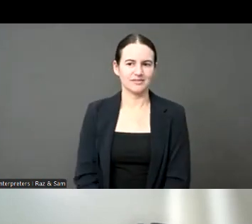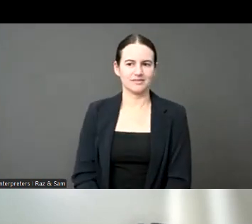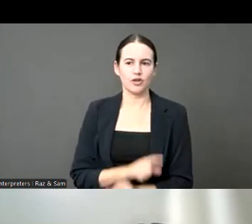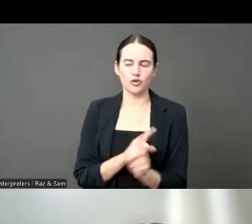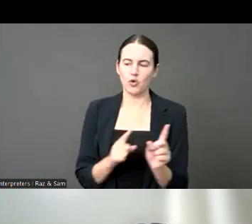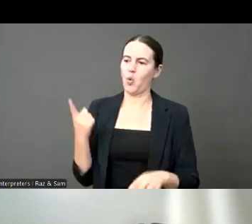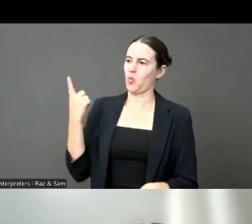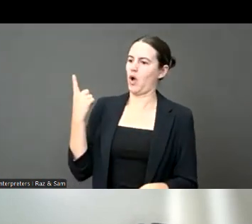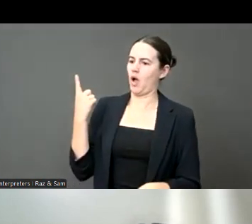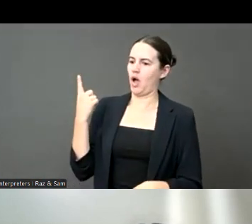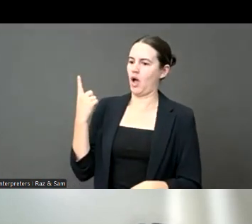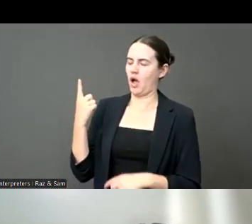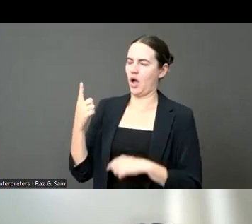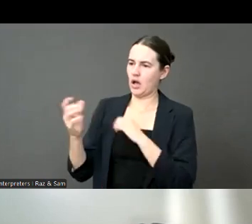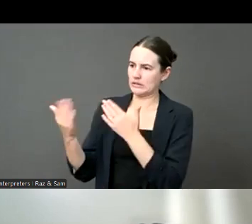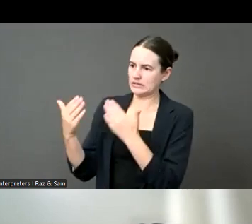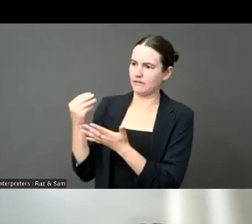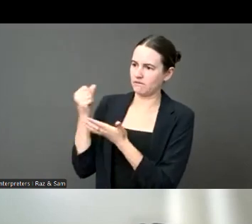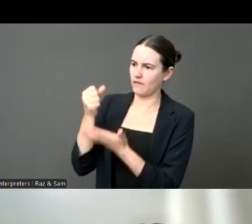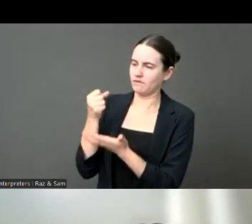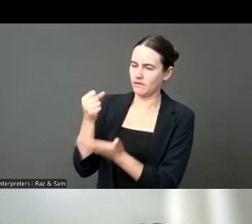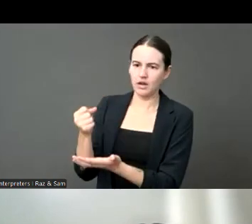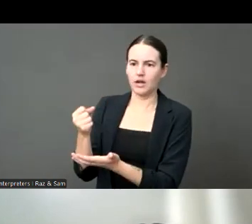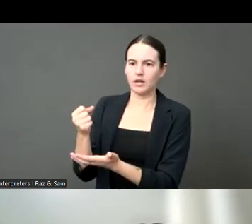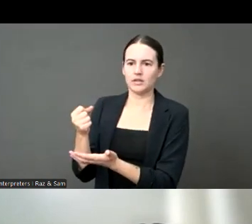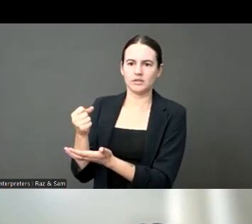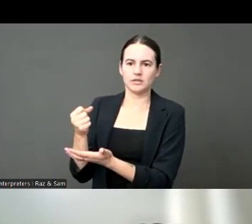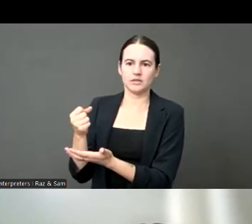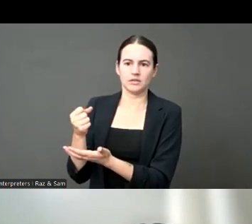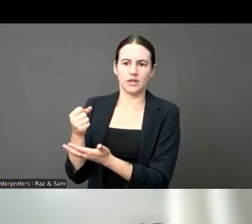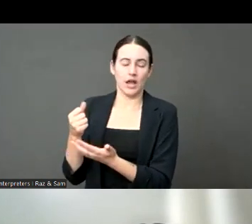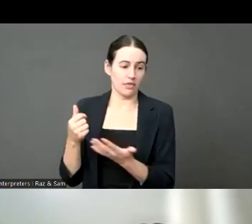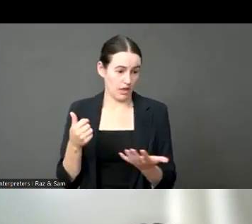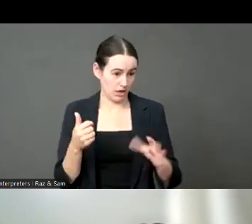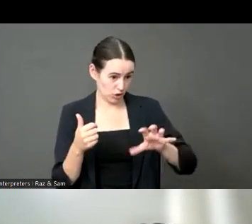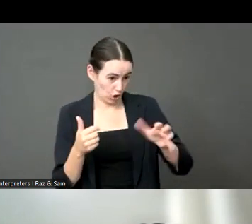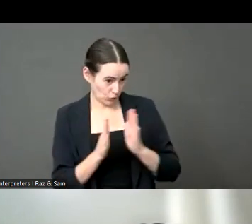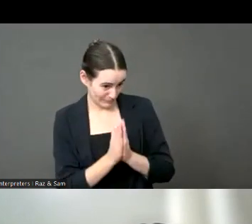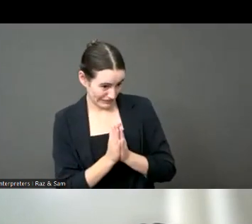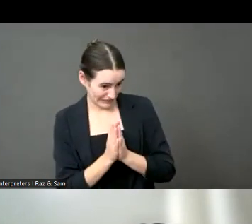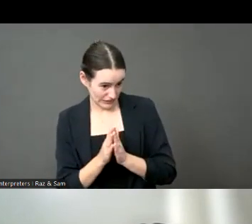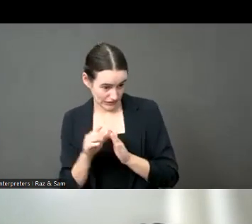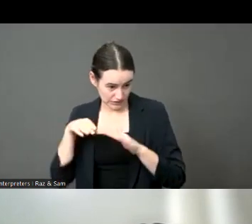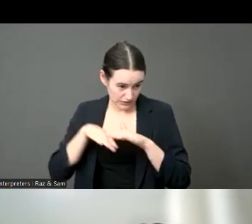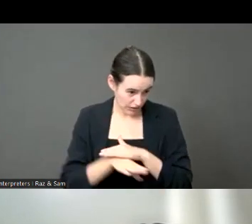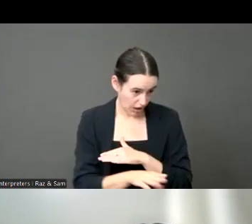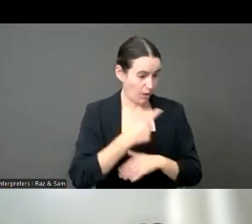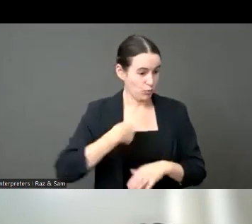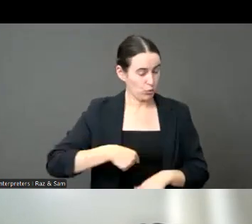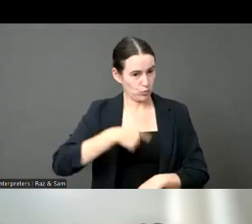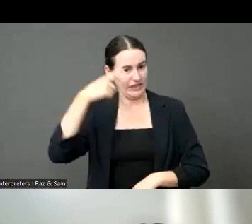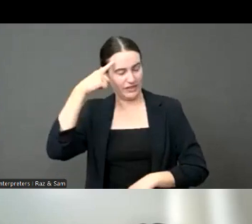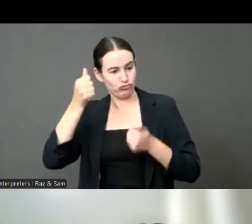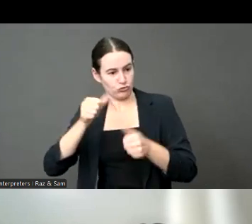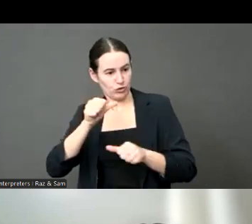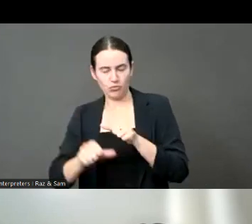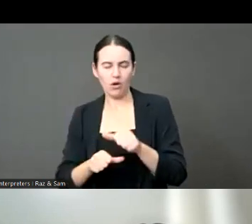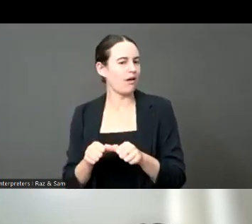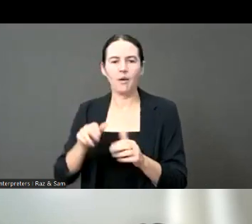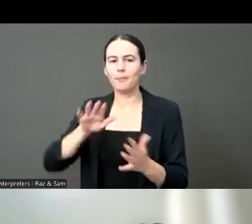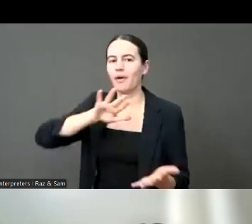importante levar em conta como podemos financiar essas abordagens, é mais importante do que ter só permissões ou